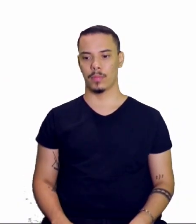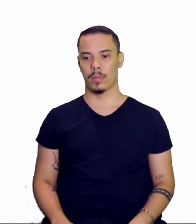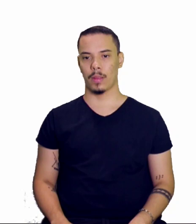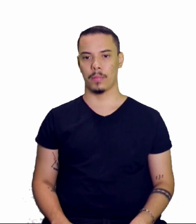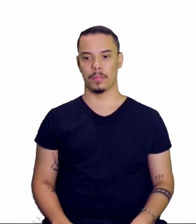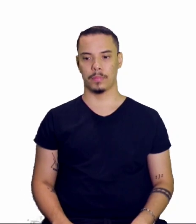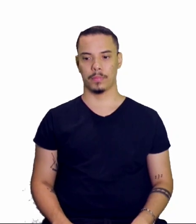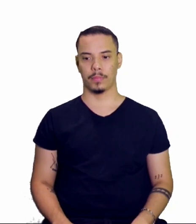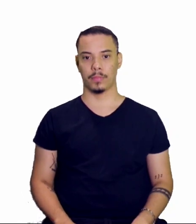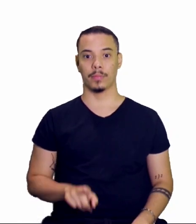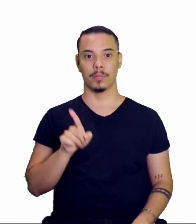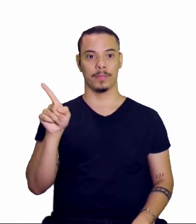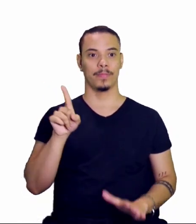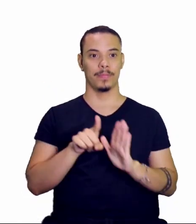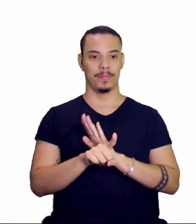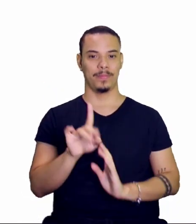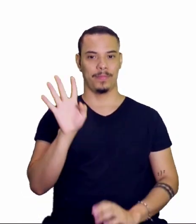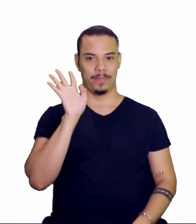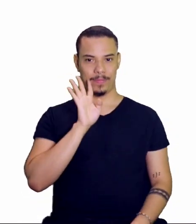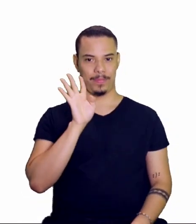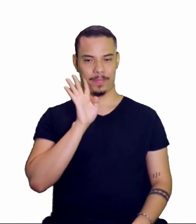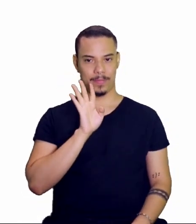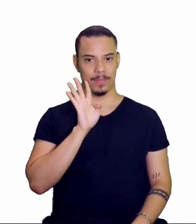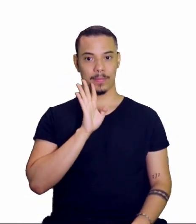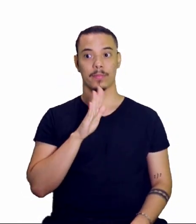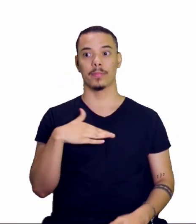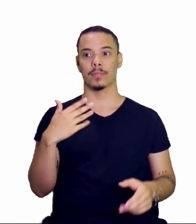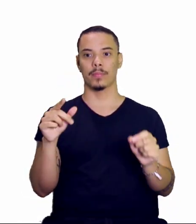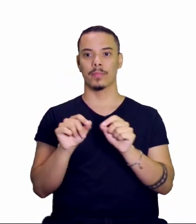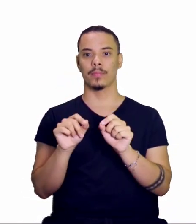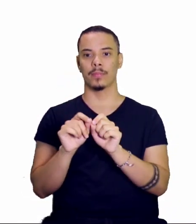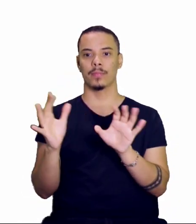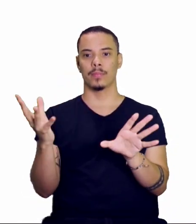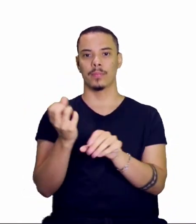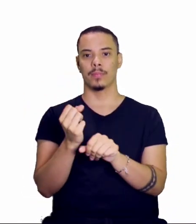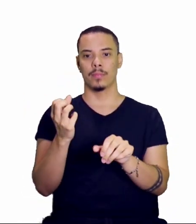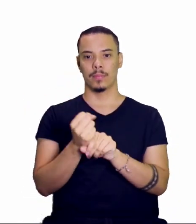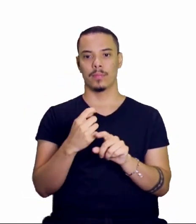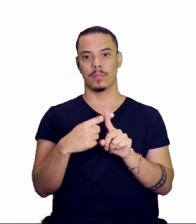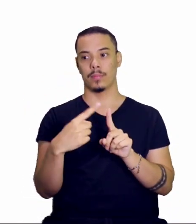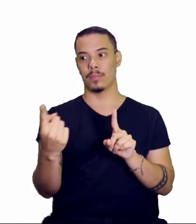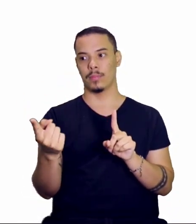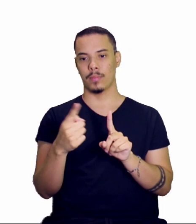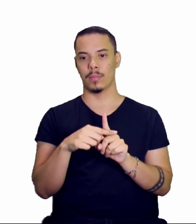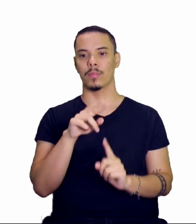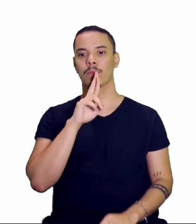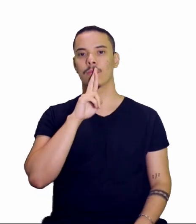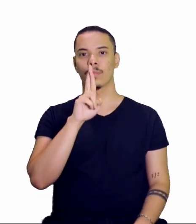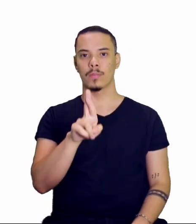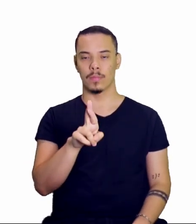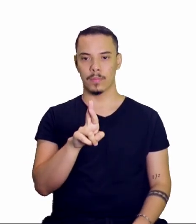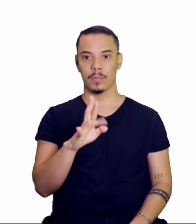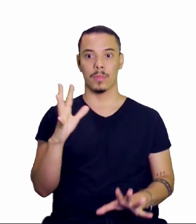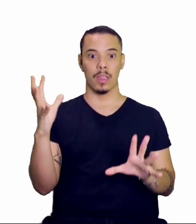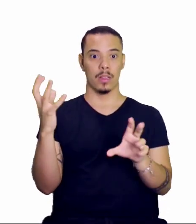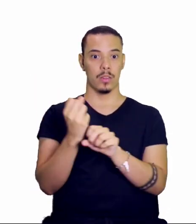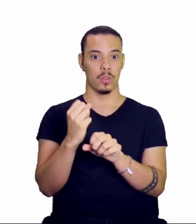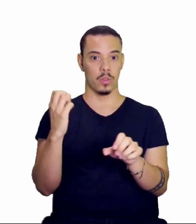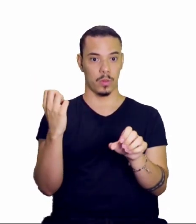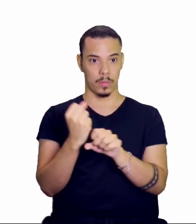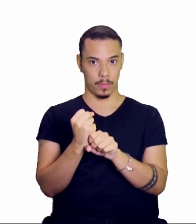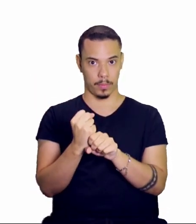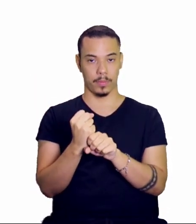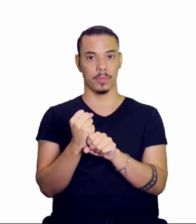bonitinho essa questão aí, ó. Essa foi legal. Então, realizando a soma do trajeto, o resultado em metro, a soma do